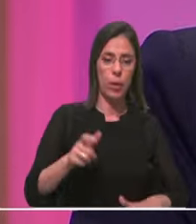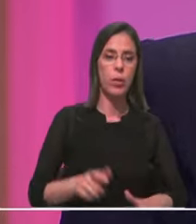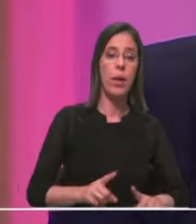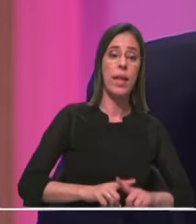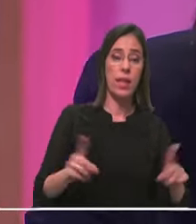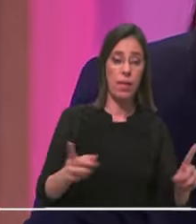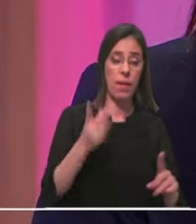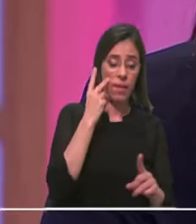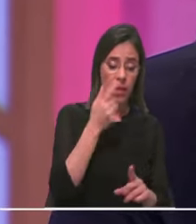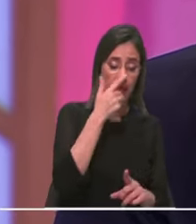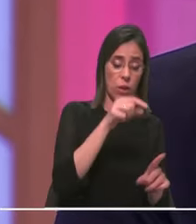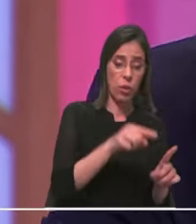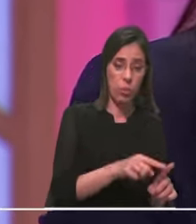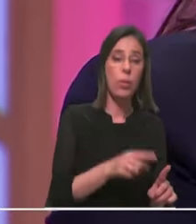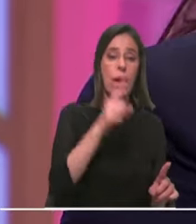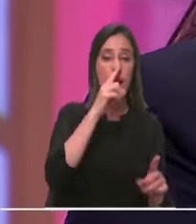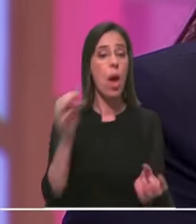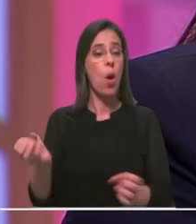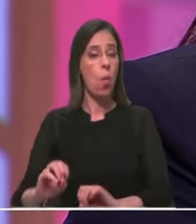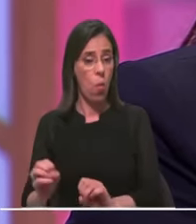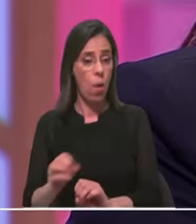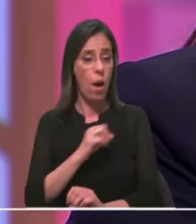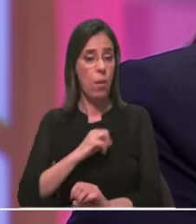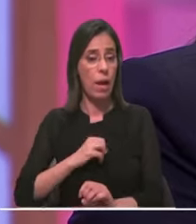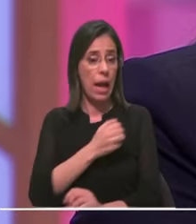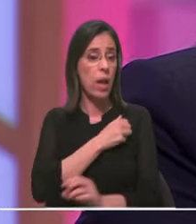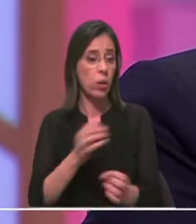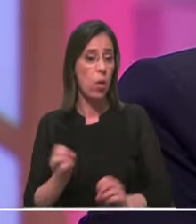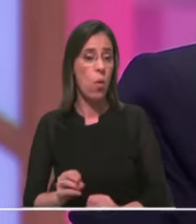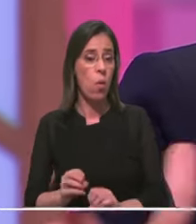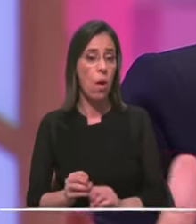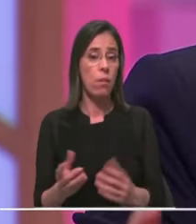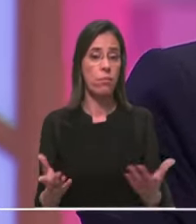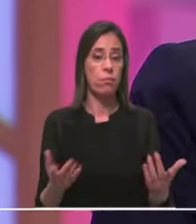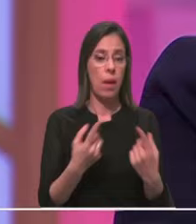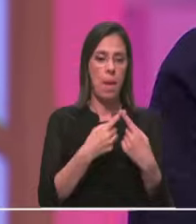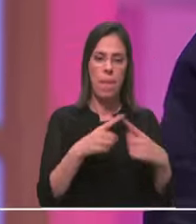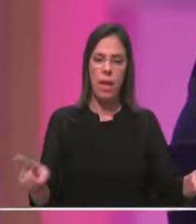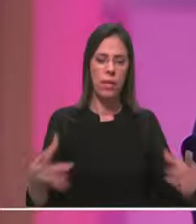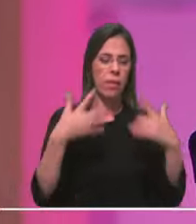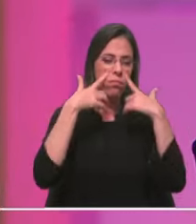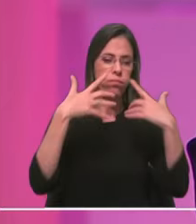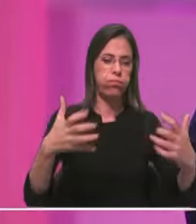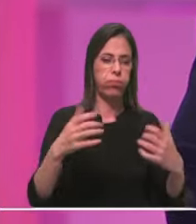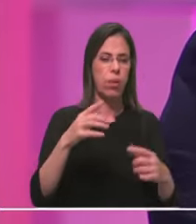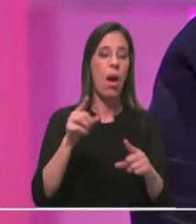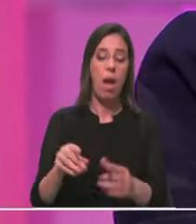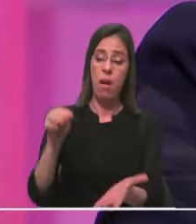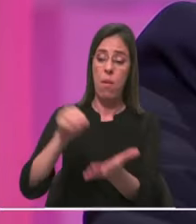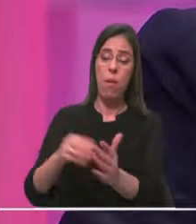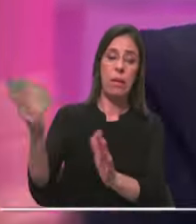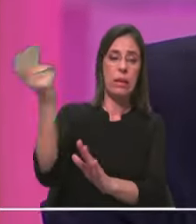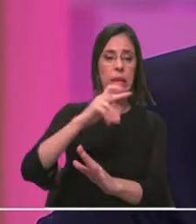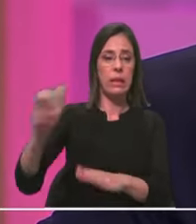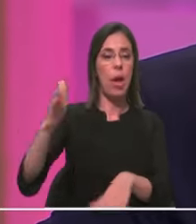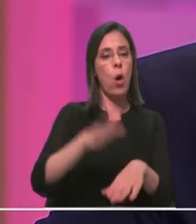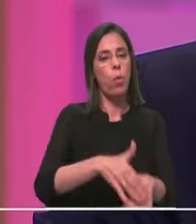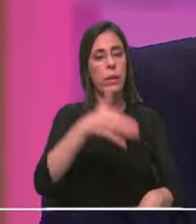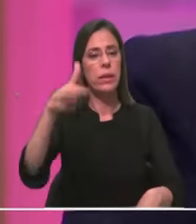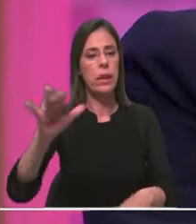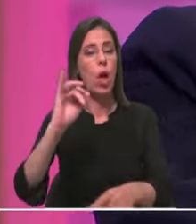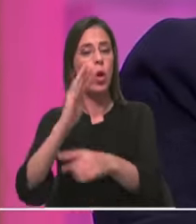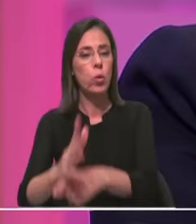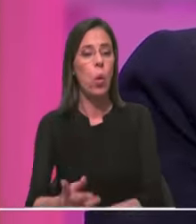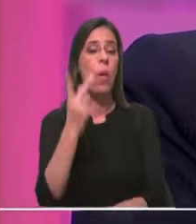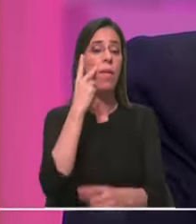diferença entre a vida dessas pessoas e quem não tem essa propriedade tornou saial é quase queas tivessem condenadas à pobreza ou a ter que sair para para outro